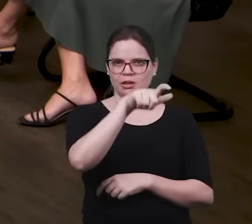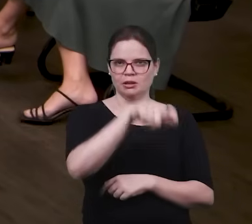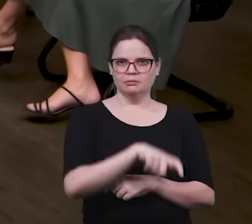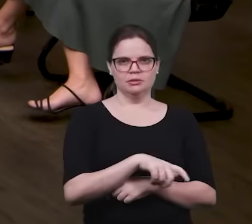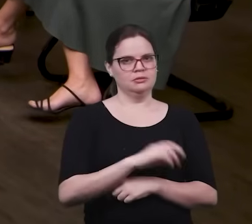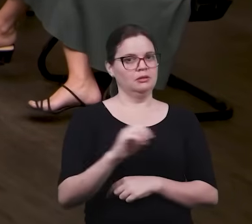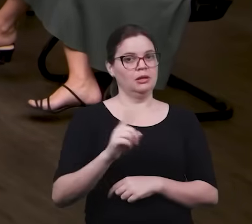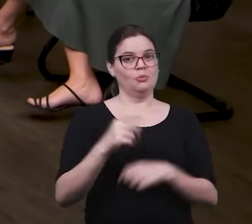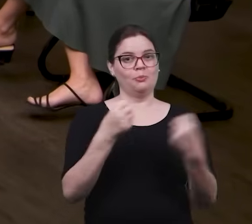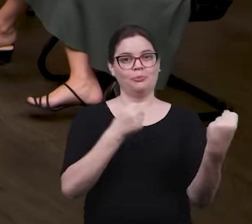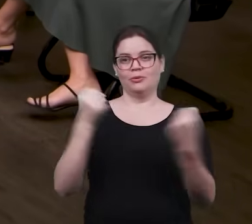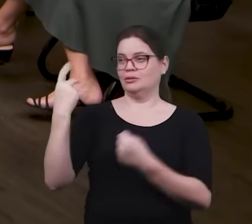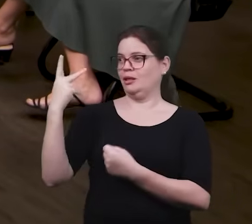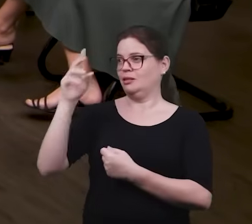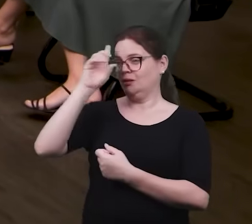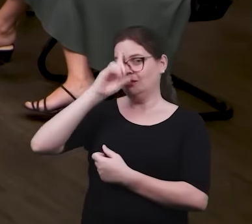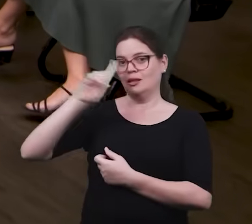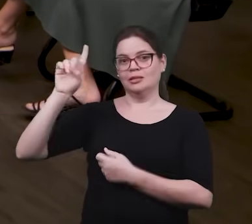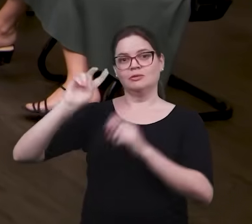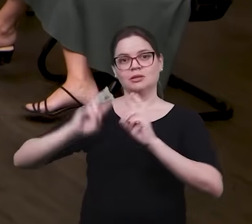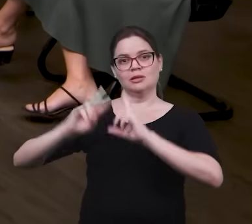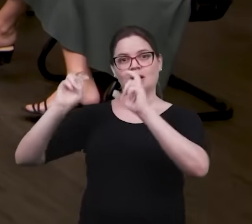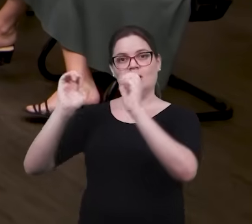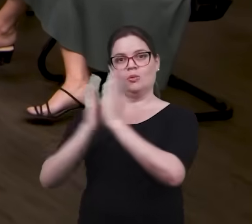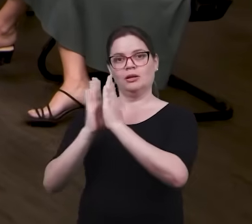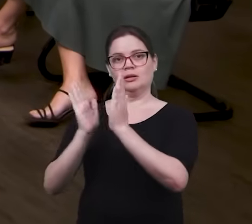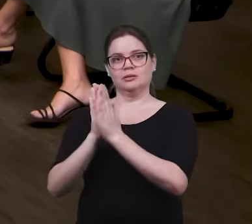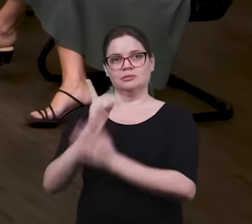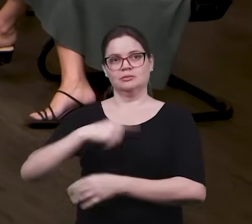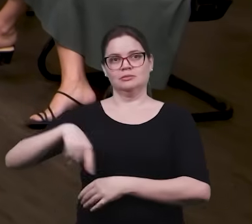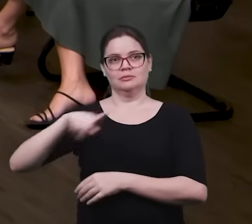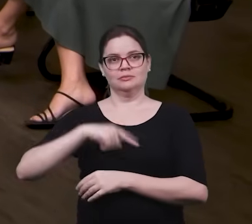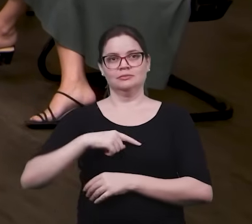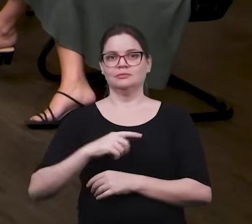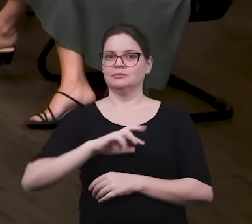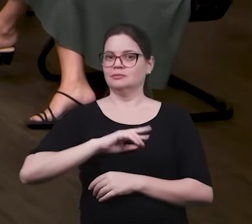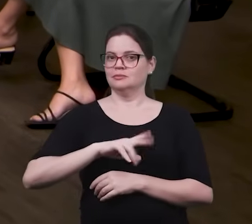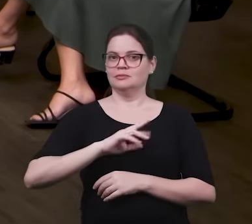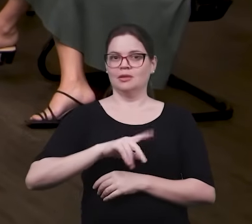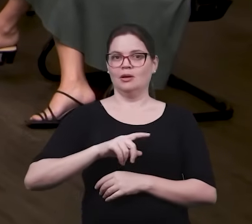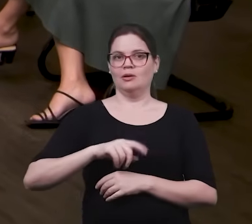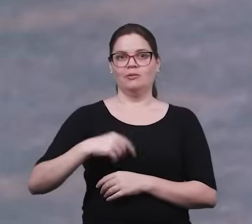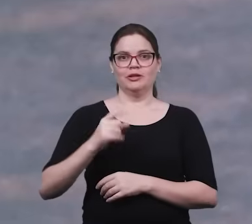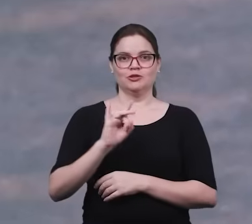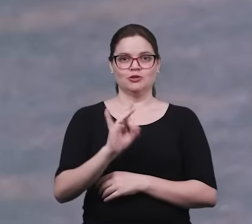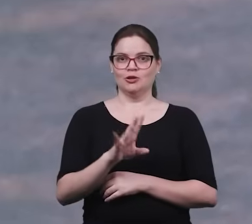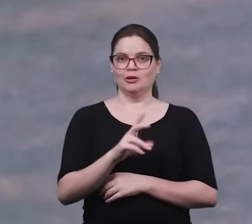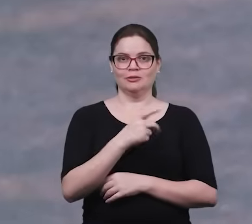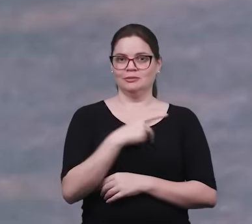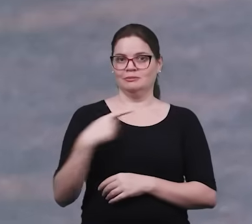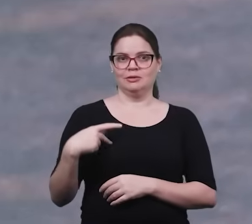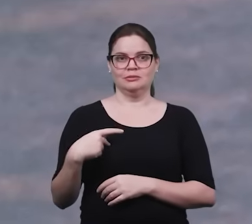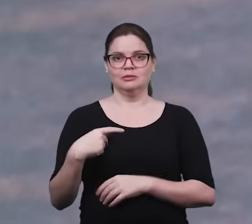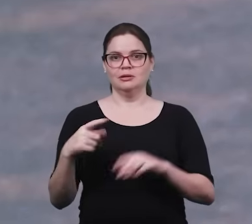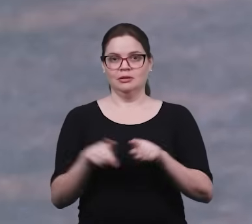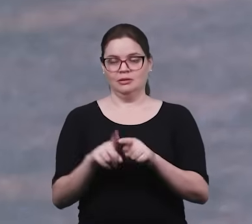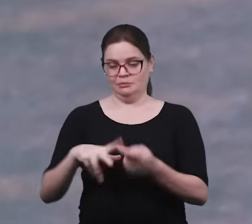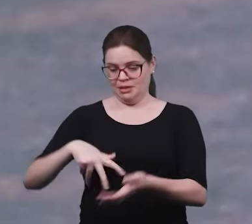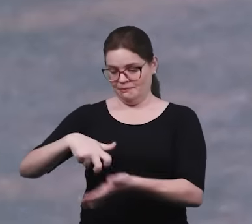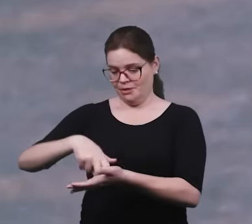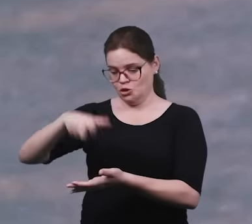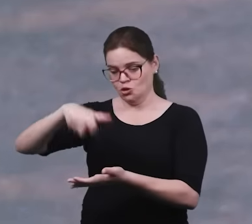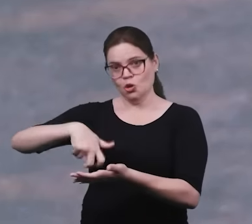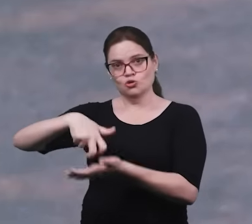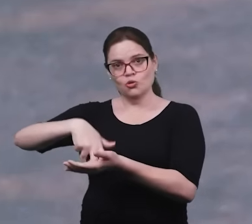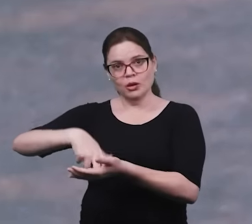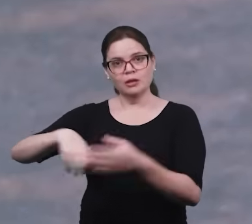ouve a oração. Quem ouve a oração. E ouve Glória a Deus. a nossa oração. Amém. Não é a oração do pastor só. Não, Ouve a oração do que está de joelho